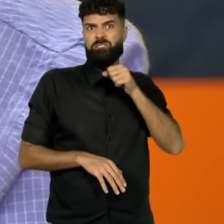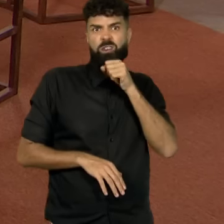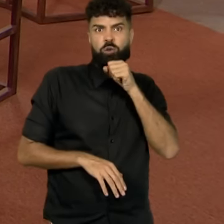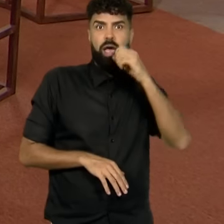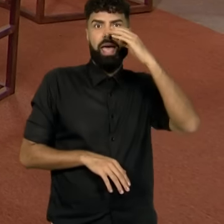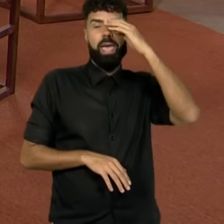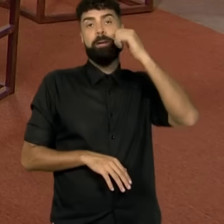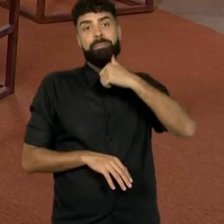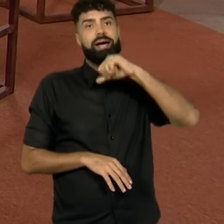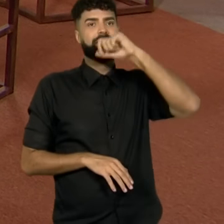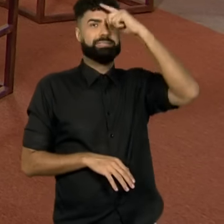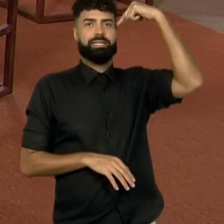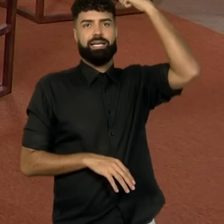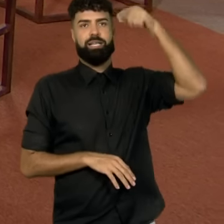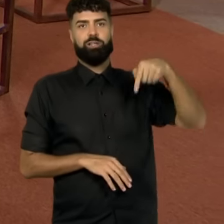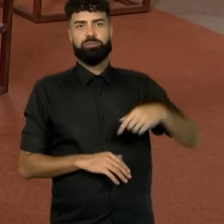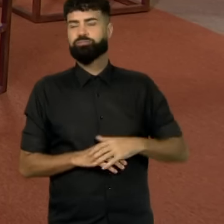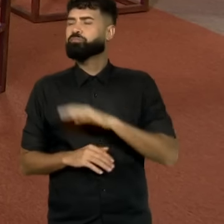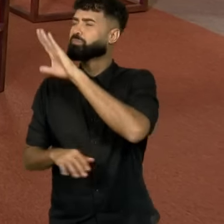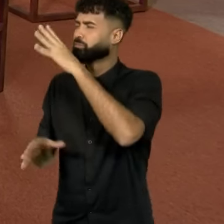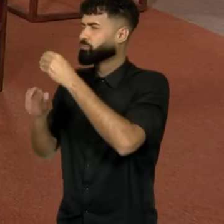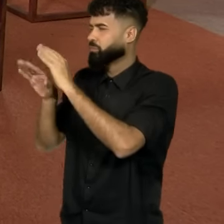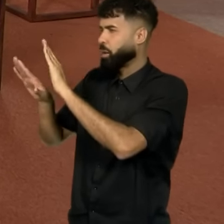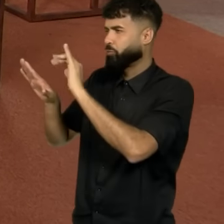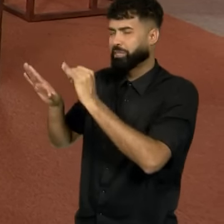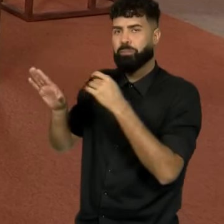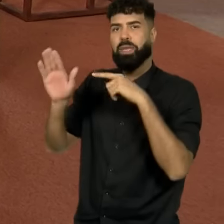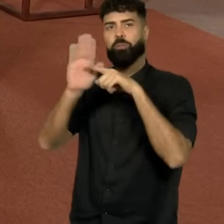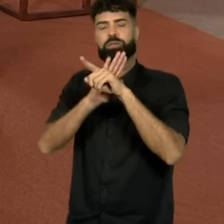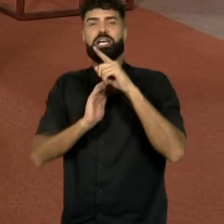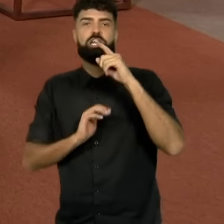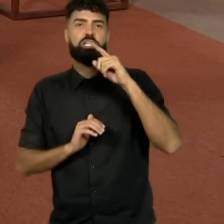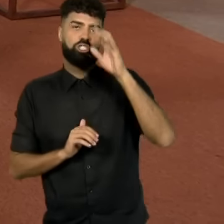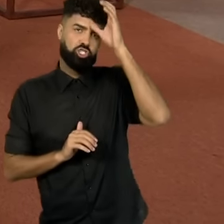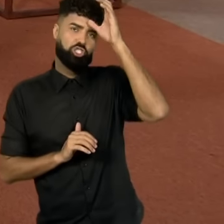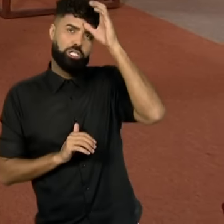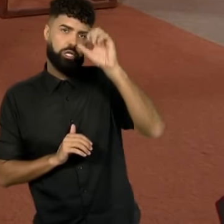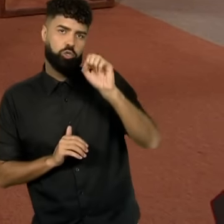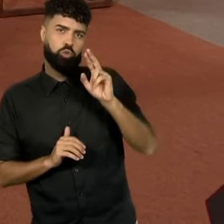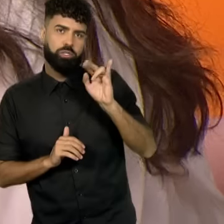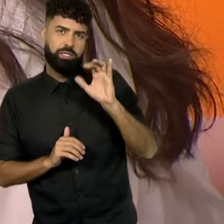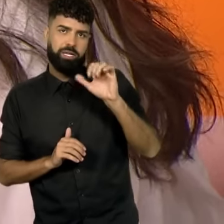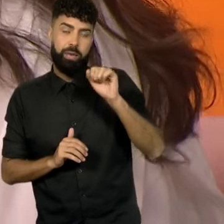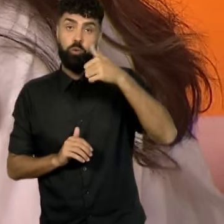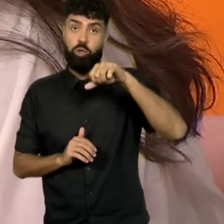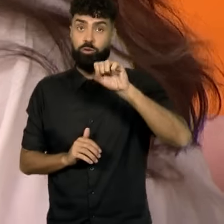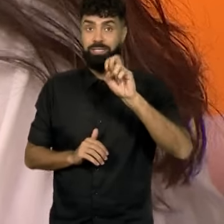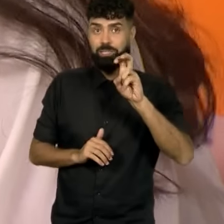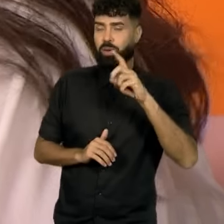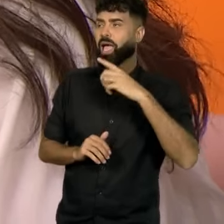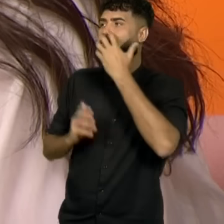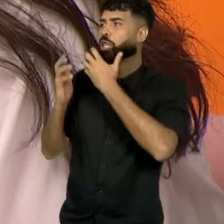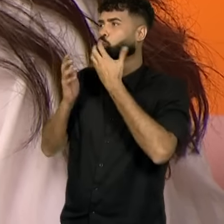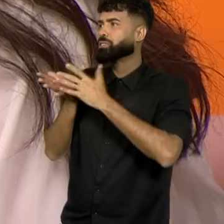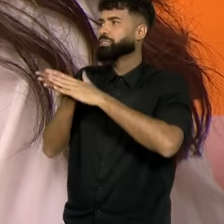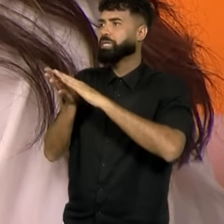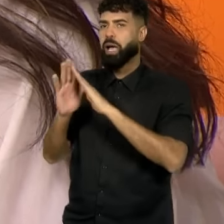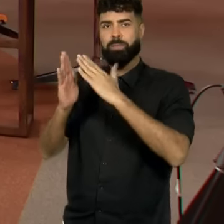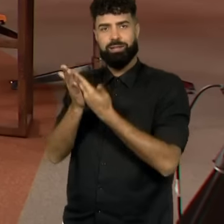esse gancho. Vai lá, Fabi. Tia Surica, em 75, Clara Nunes cantou o samba enredo em homenagem a Macunaíma. A senhora lembra